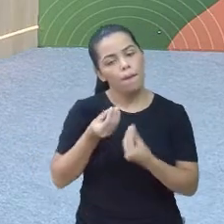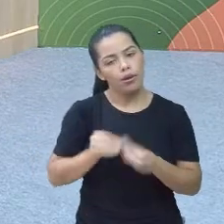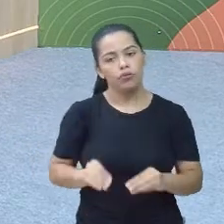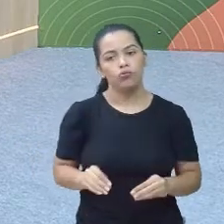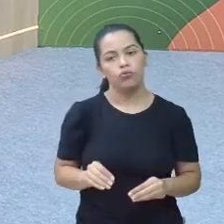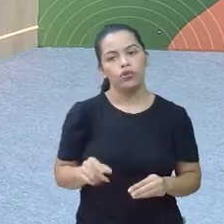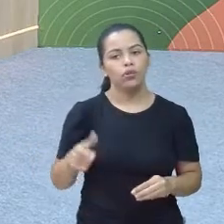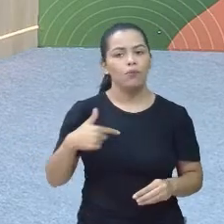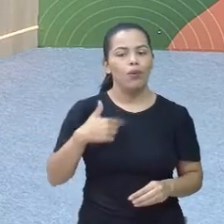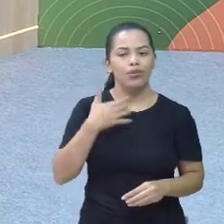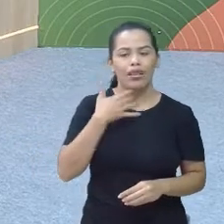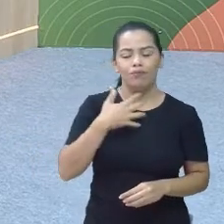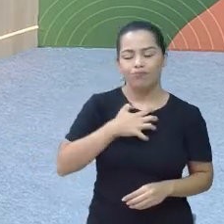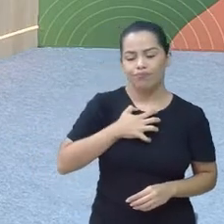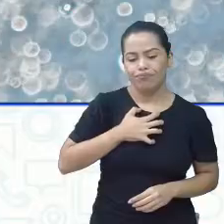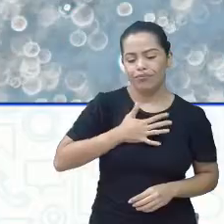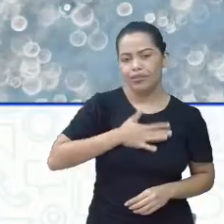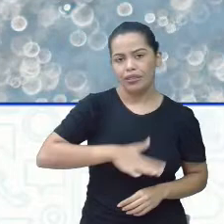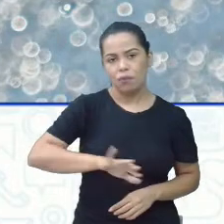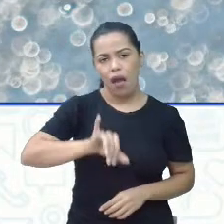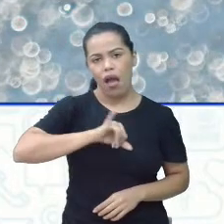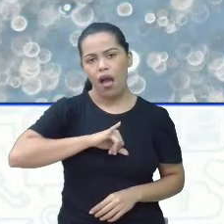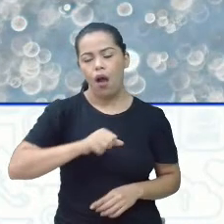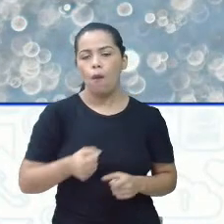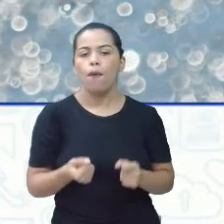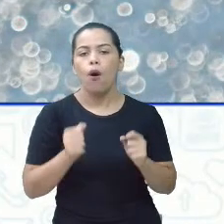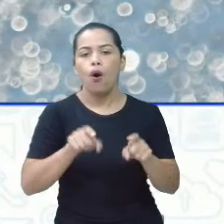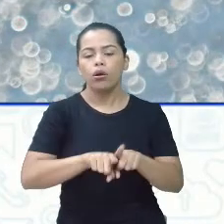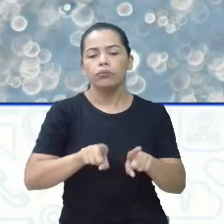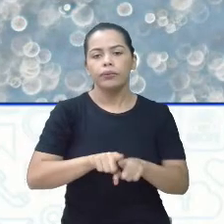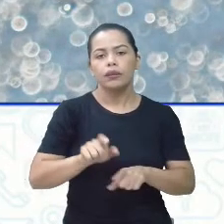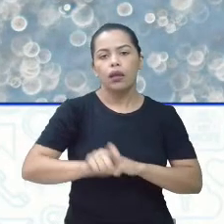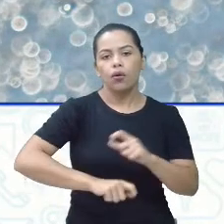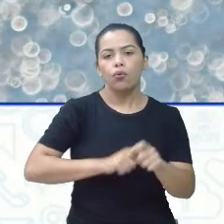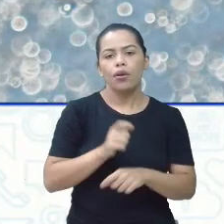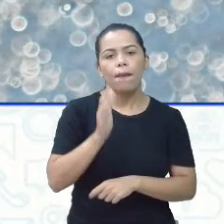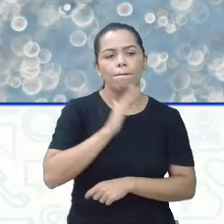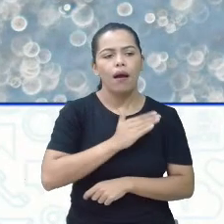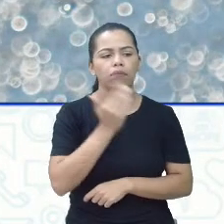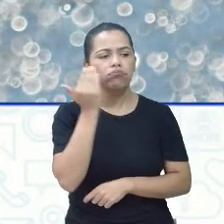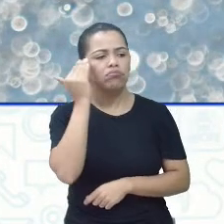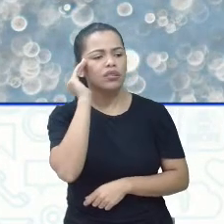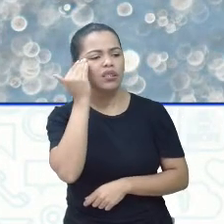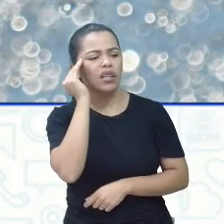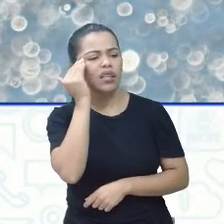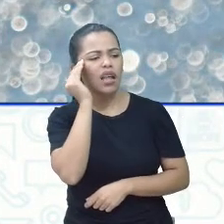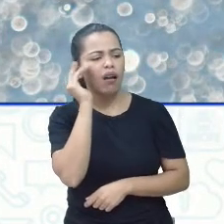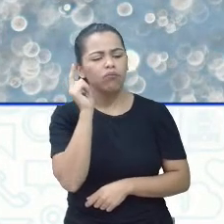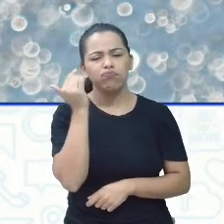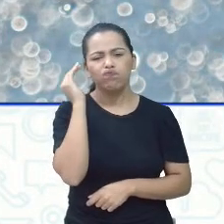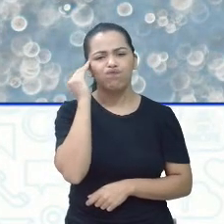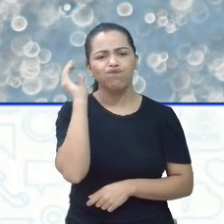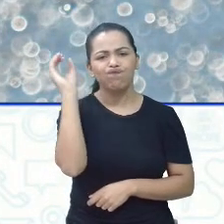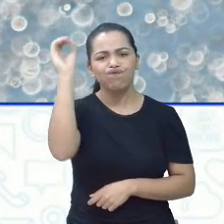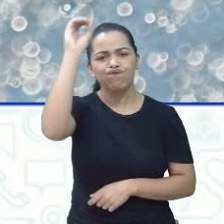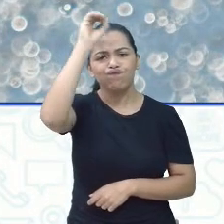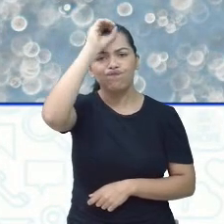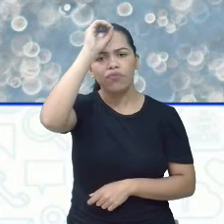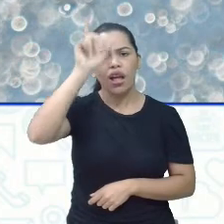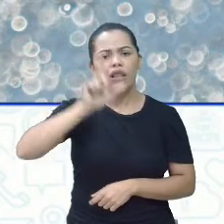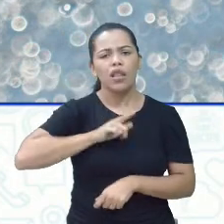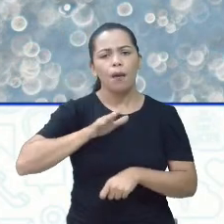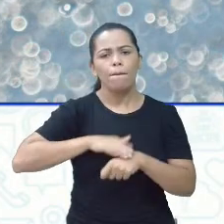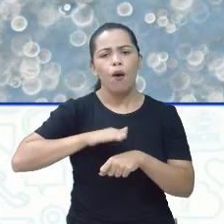gerar frustrações, mal entendido, né? Você pode aí não entender-se com o seu interlocutor, gerar situações